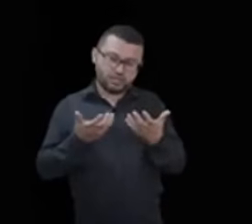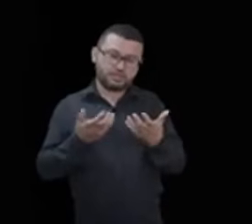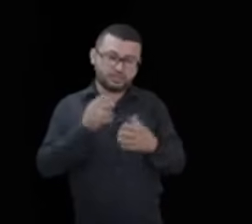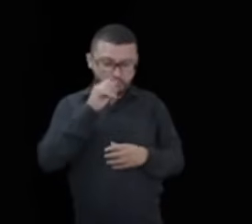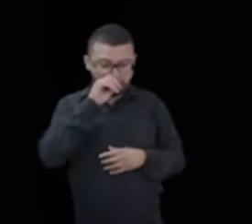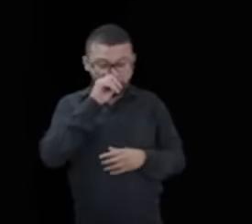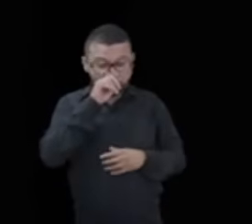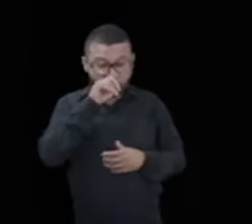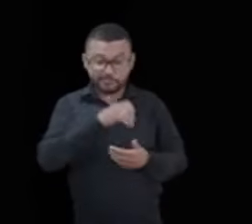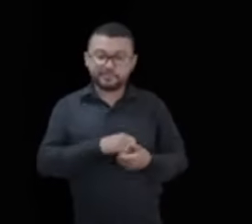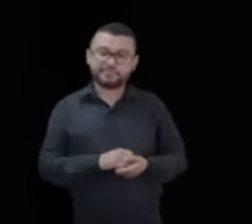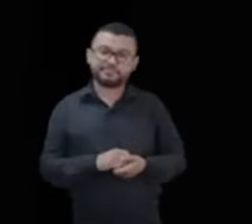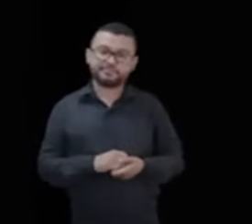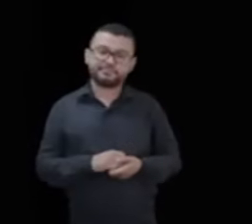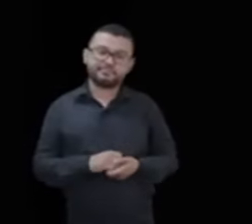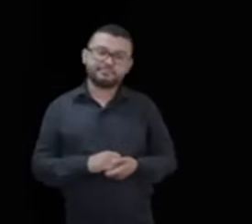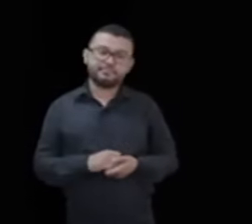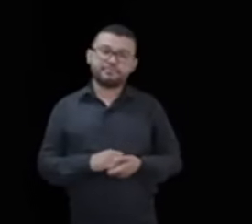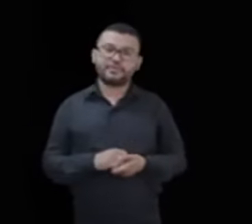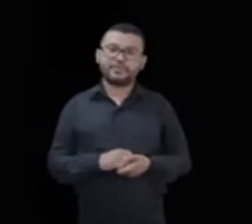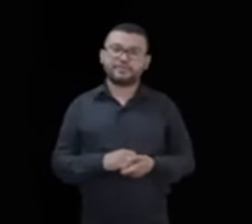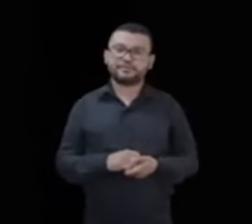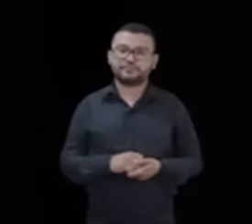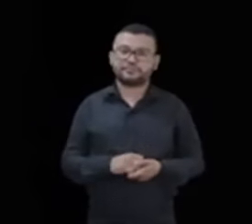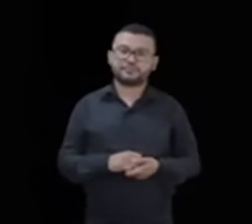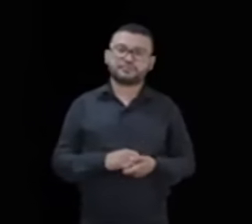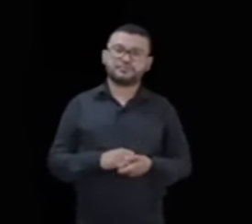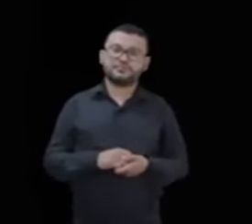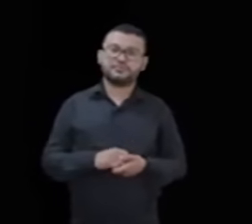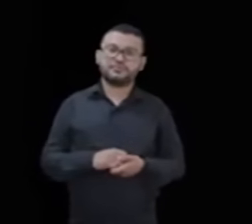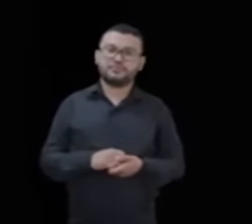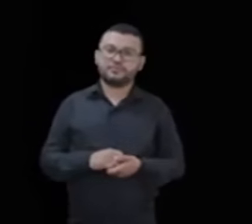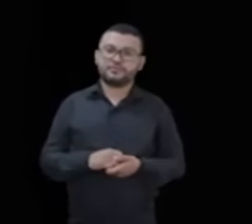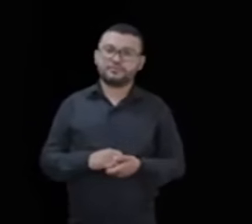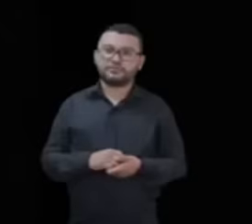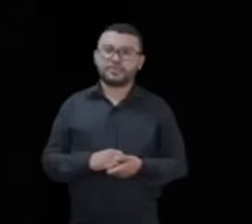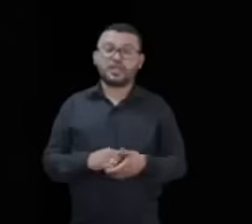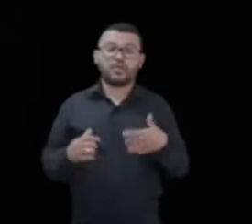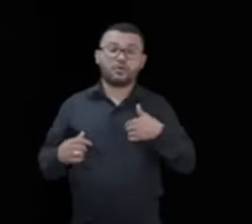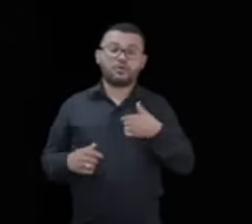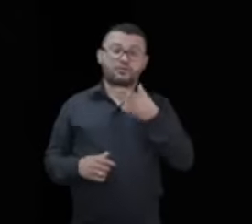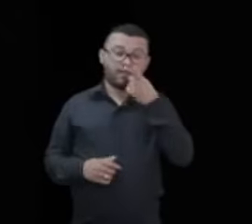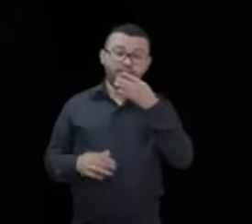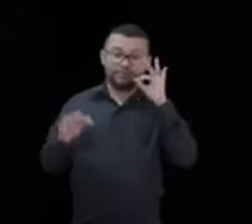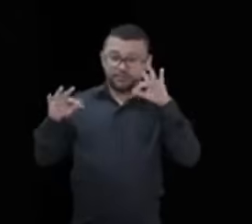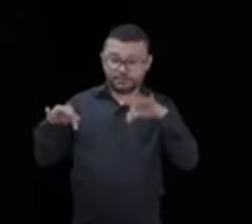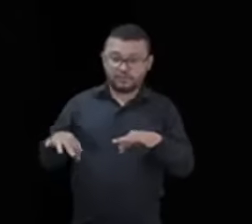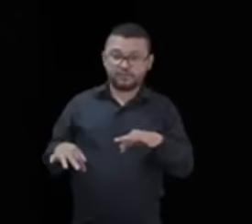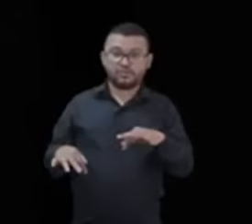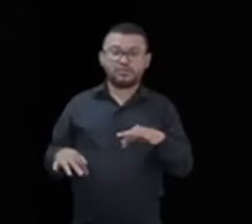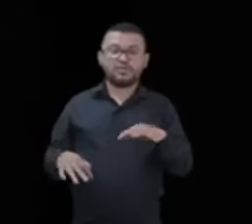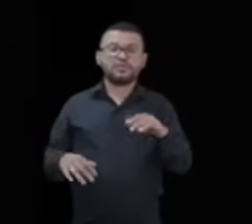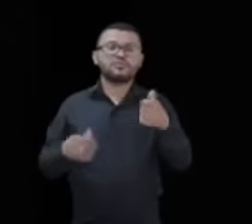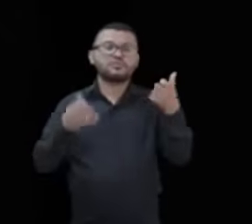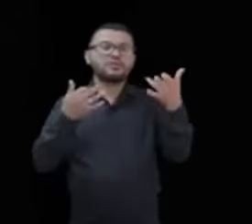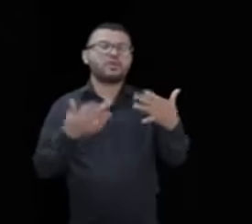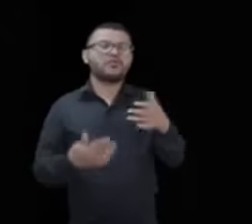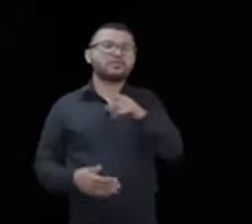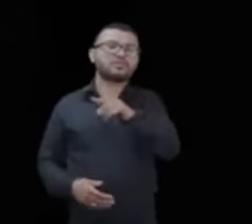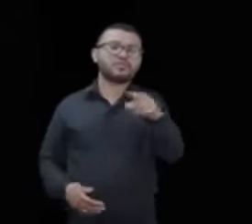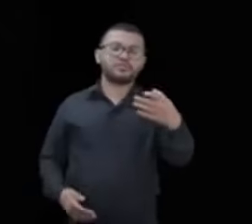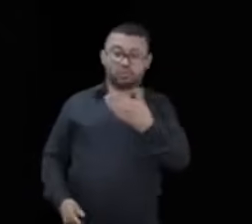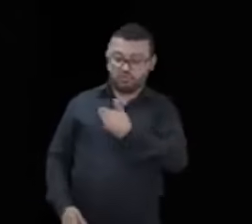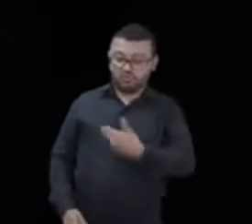trabalhadores. Quero dizer a vocês, para que eu vá encerrando, que o governo do presidente